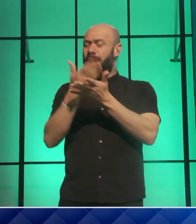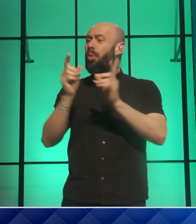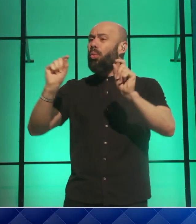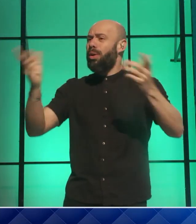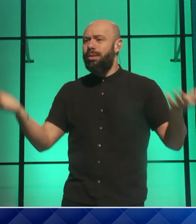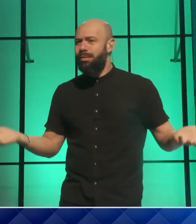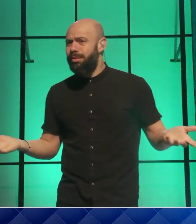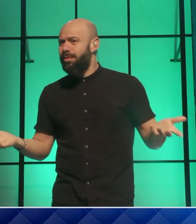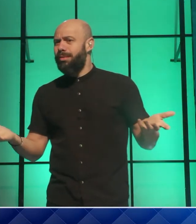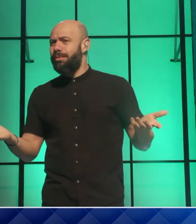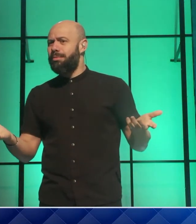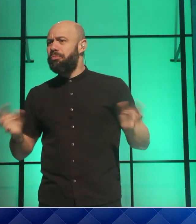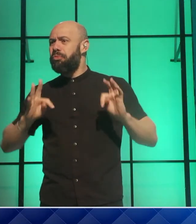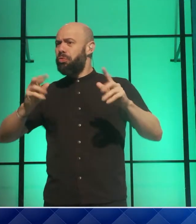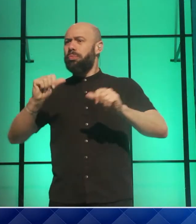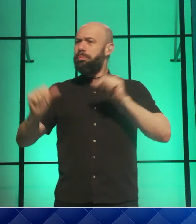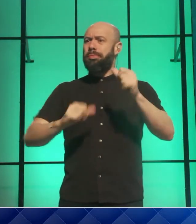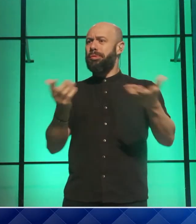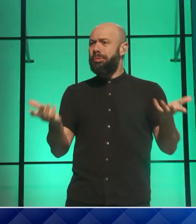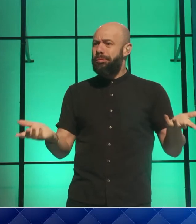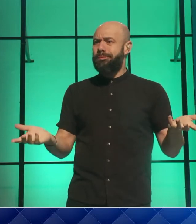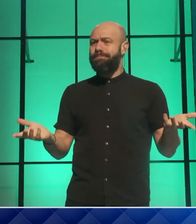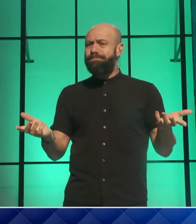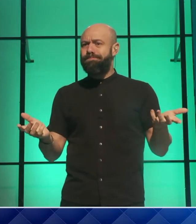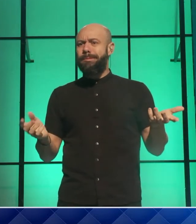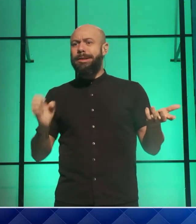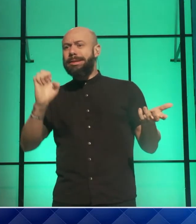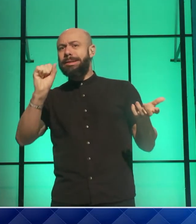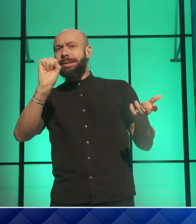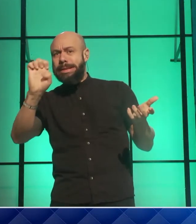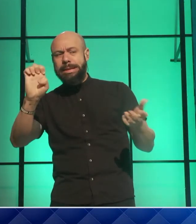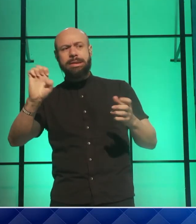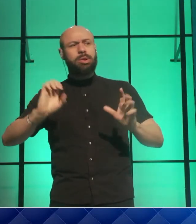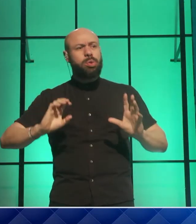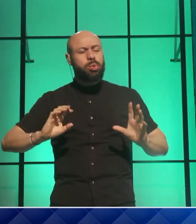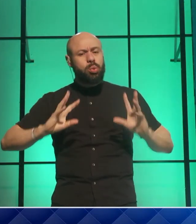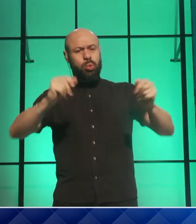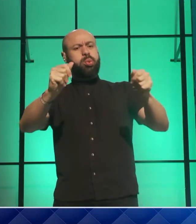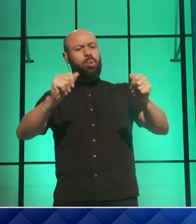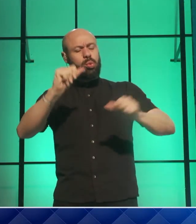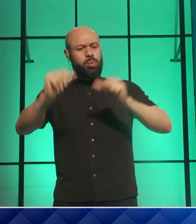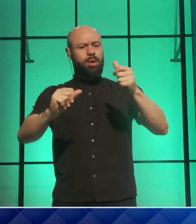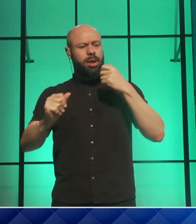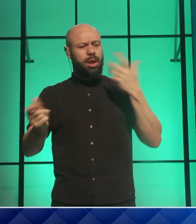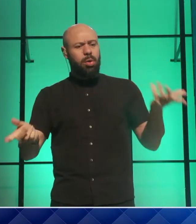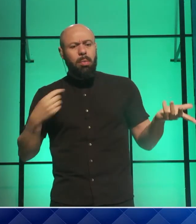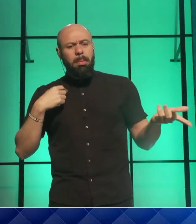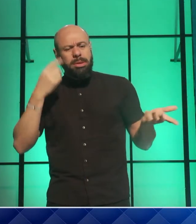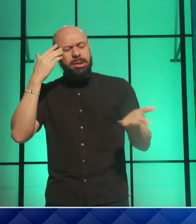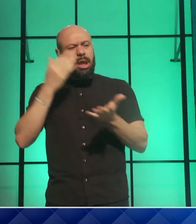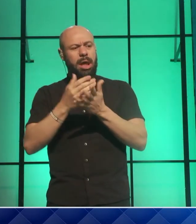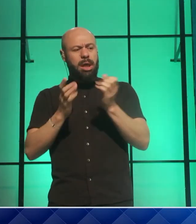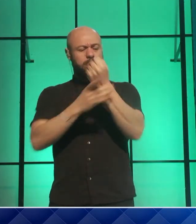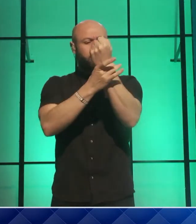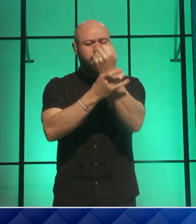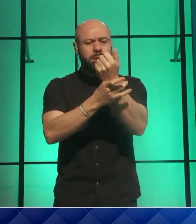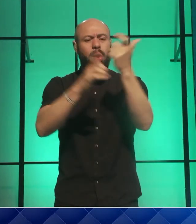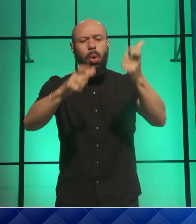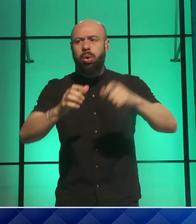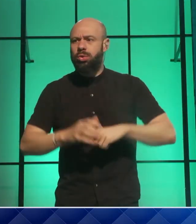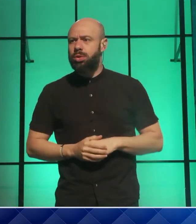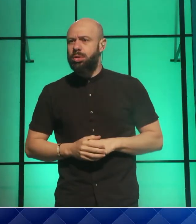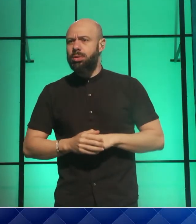pessoas, com realidades num mundo que está em constante mudança e é totalmente incerto? Porque a